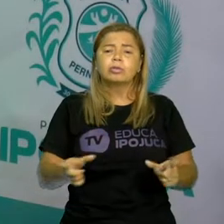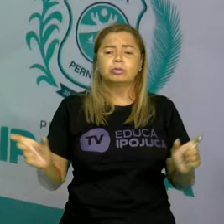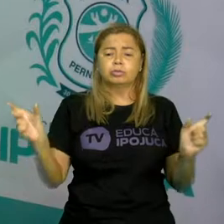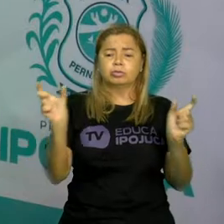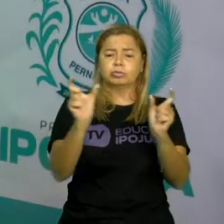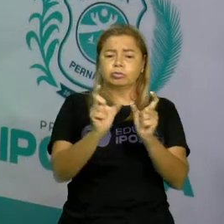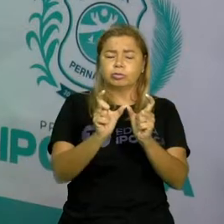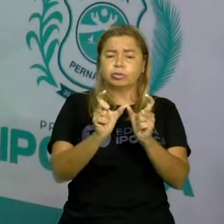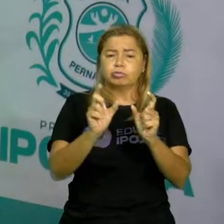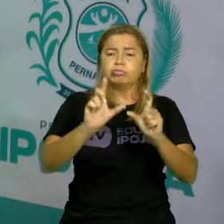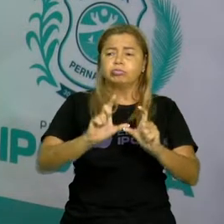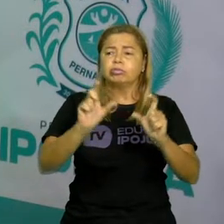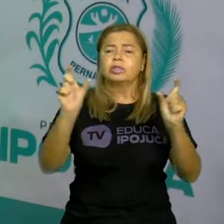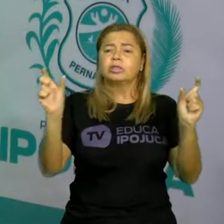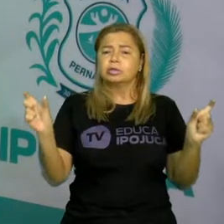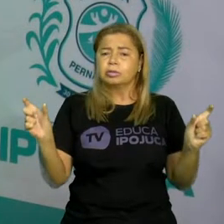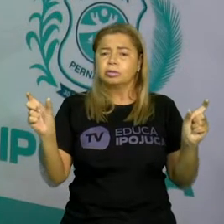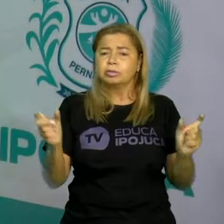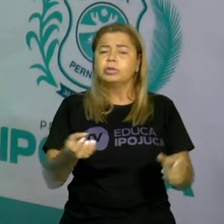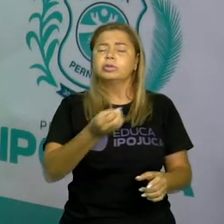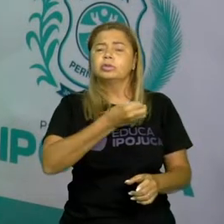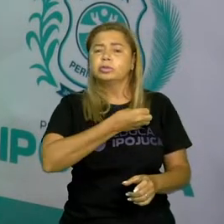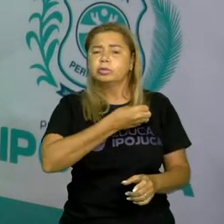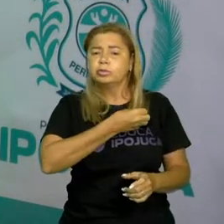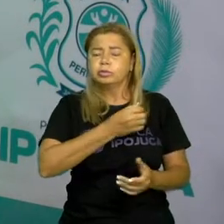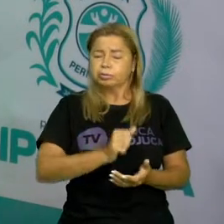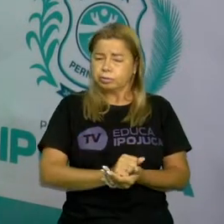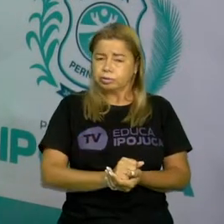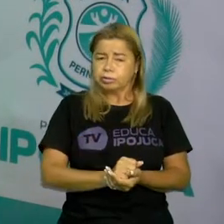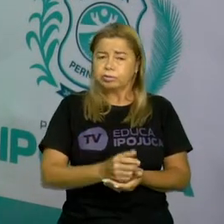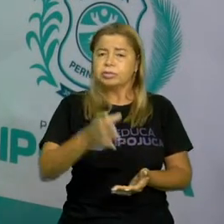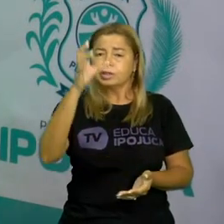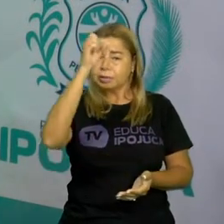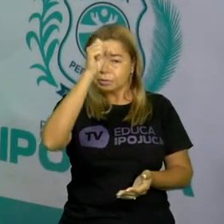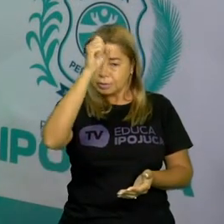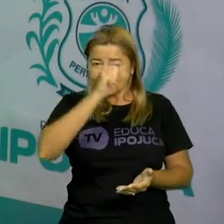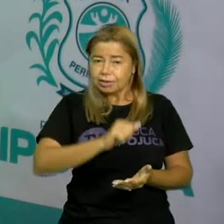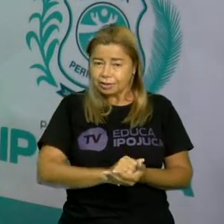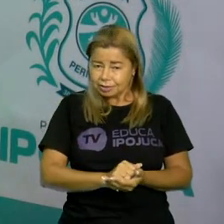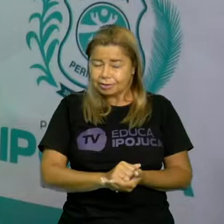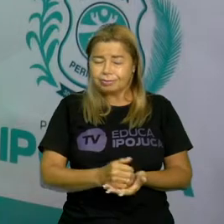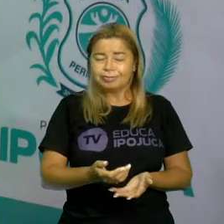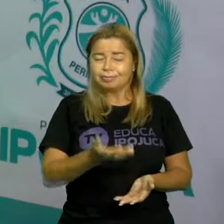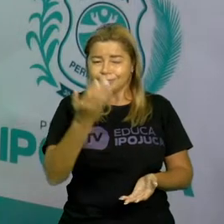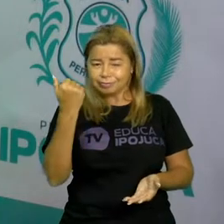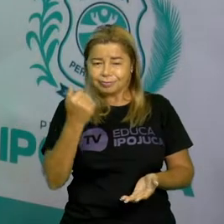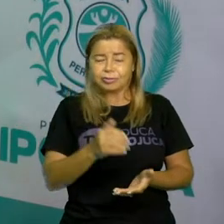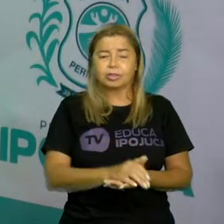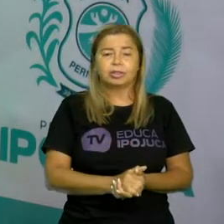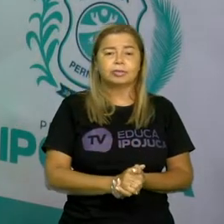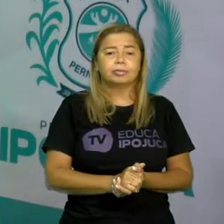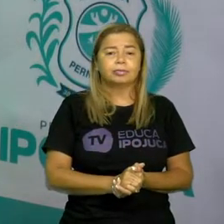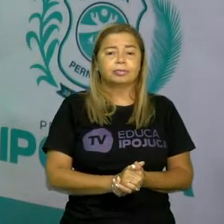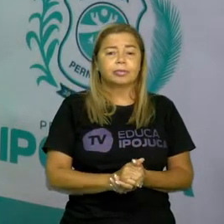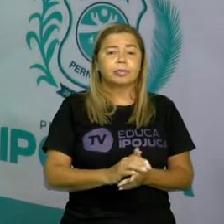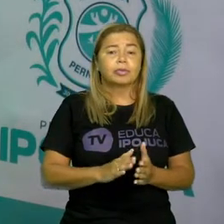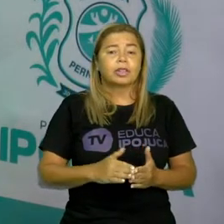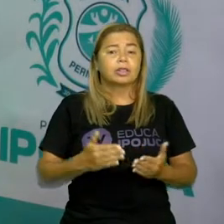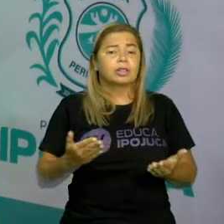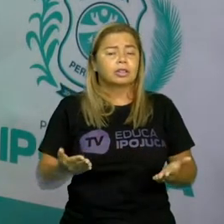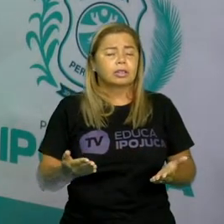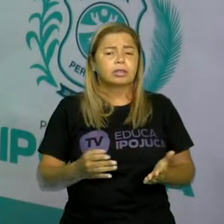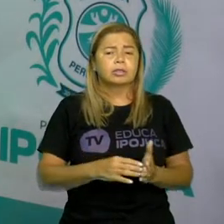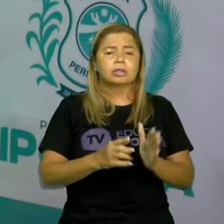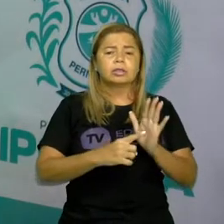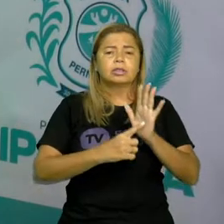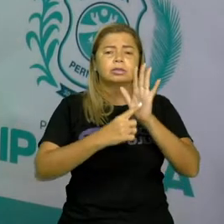número? Vamos aprender junto? Então, vamos aprender aqui a representações do